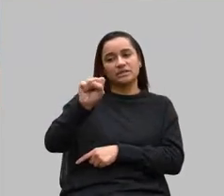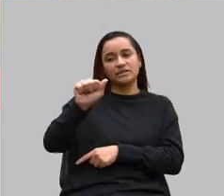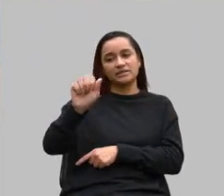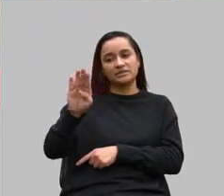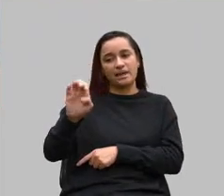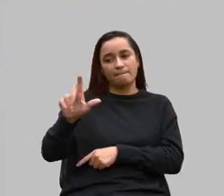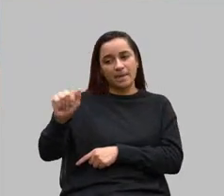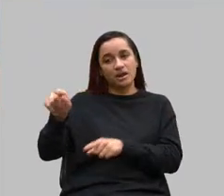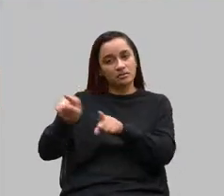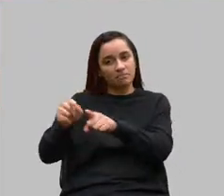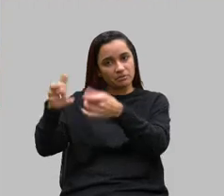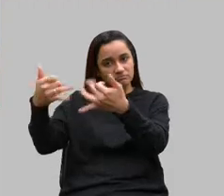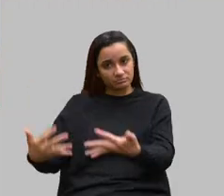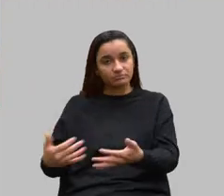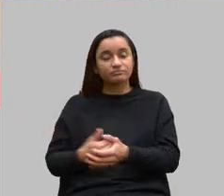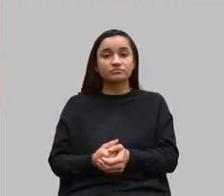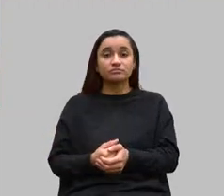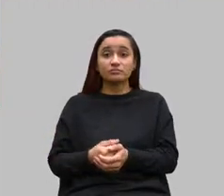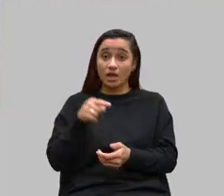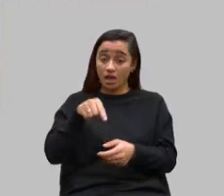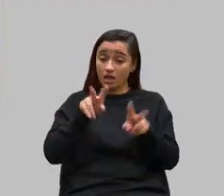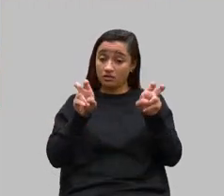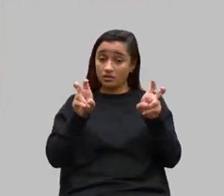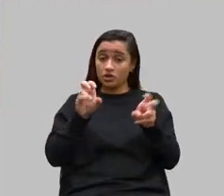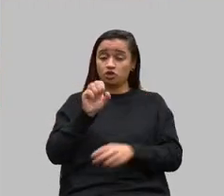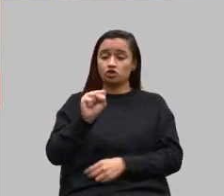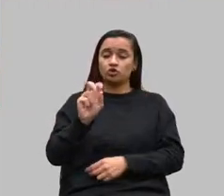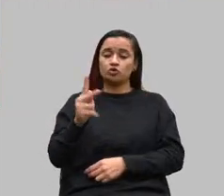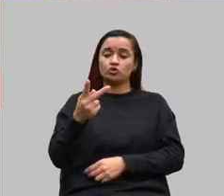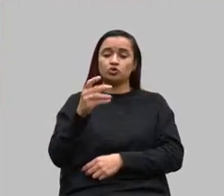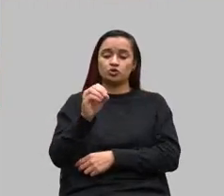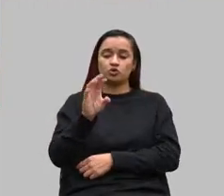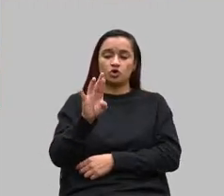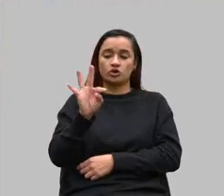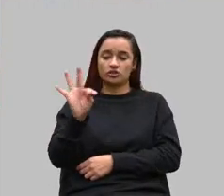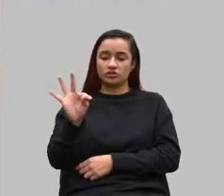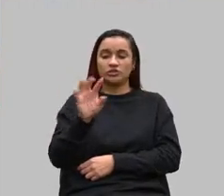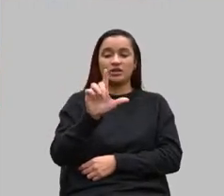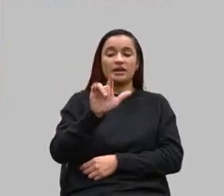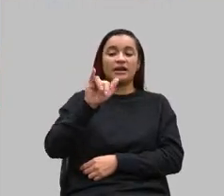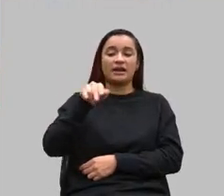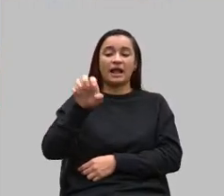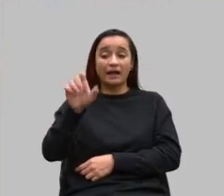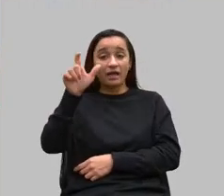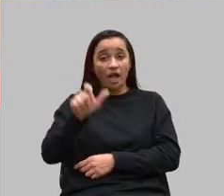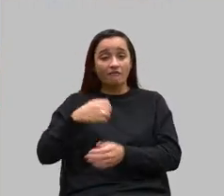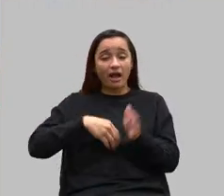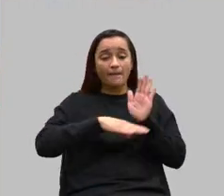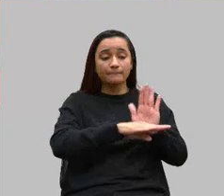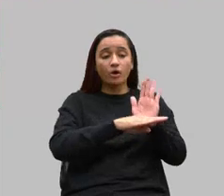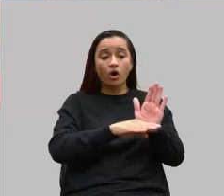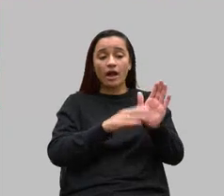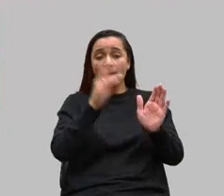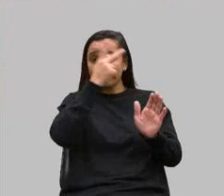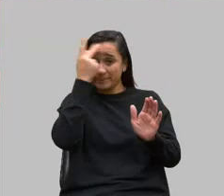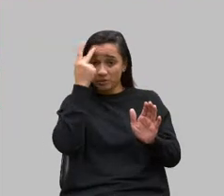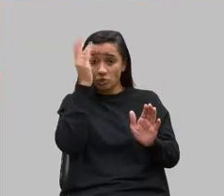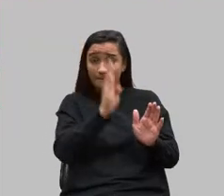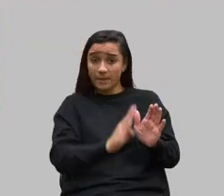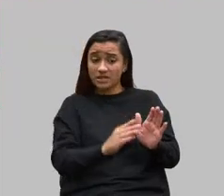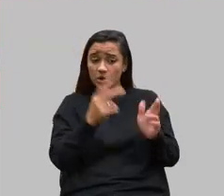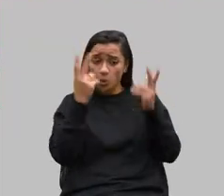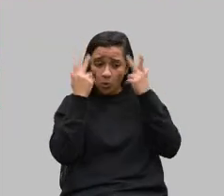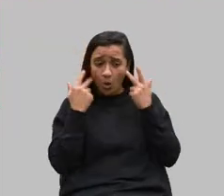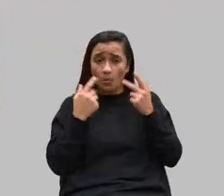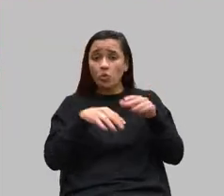operações short Lines que vão atender o brasileiro comum e suas cargas não são as grandes